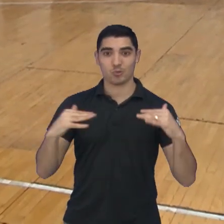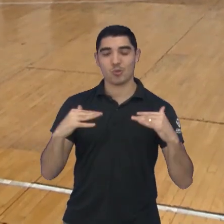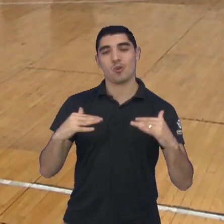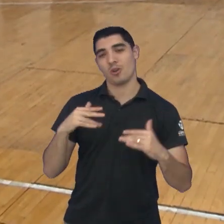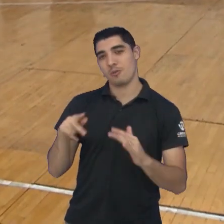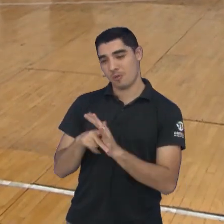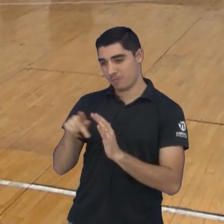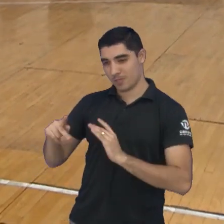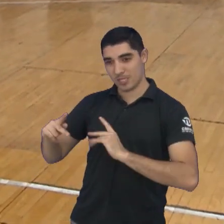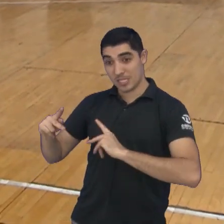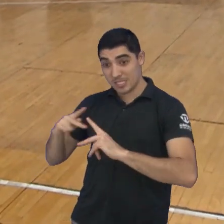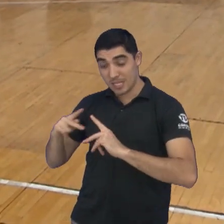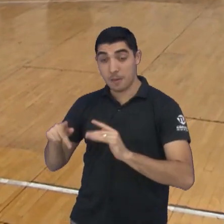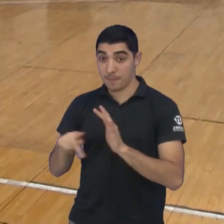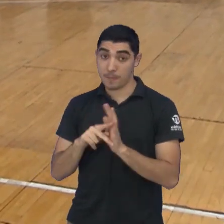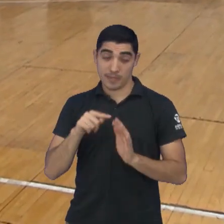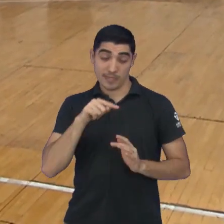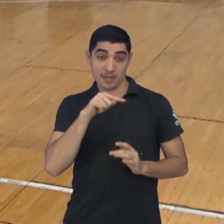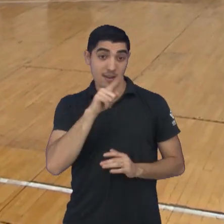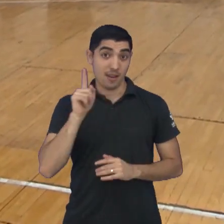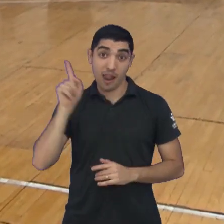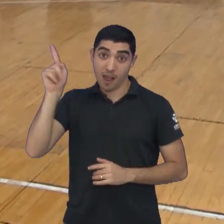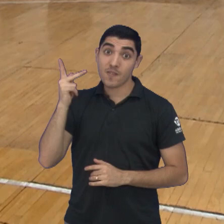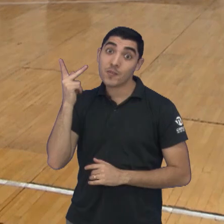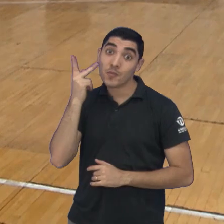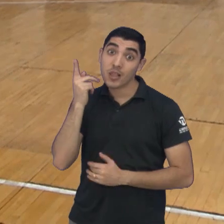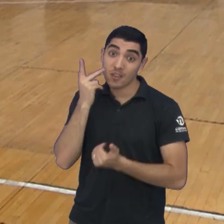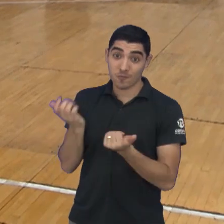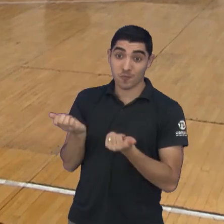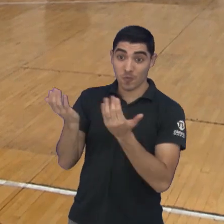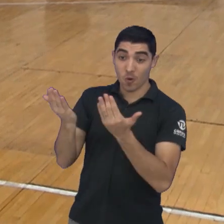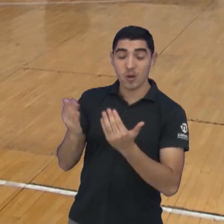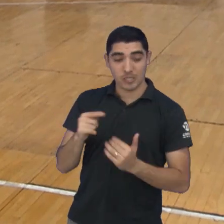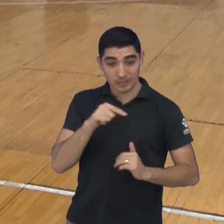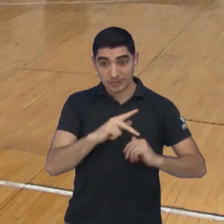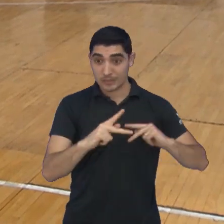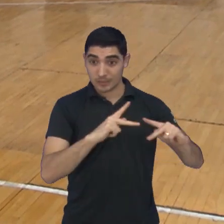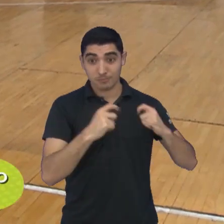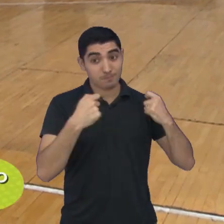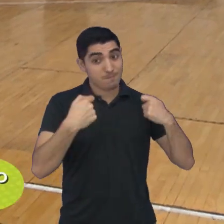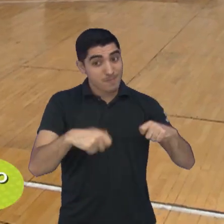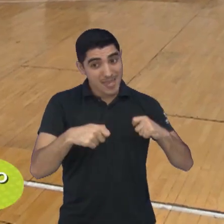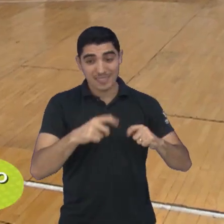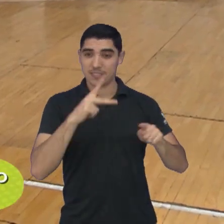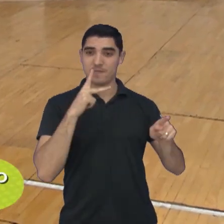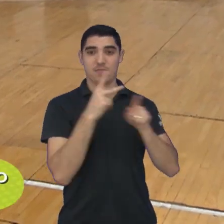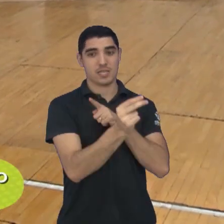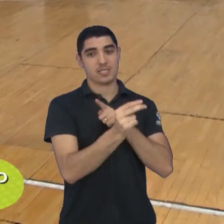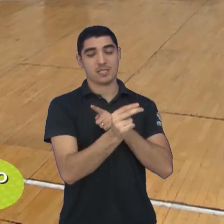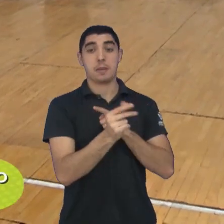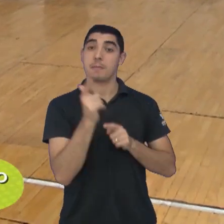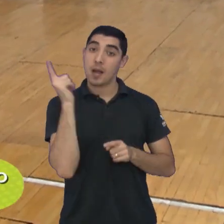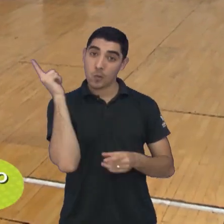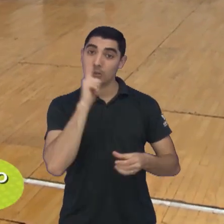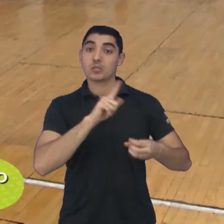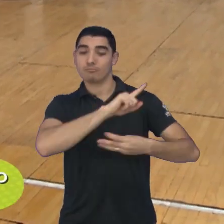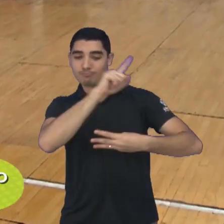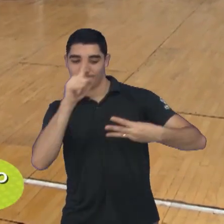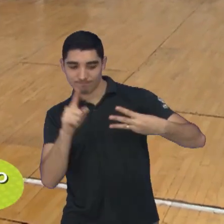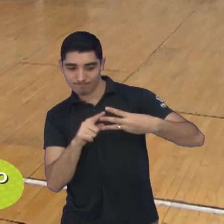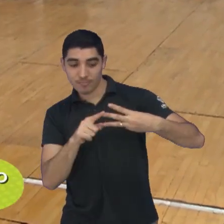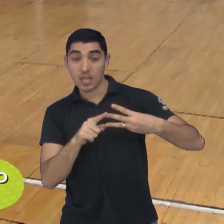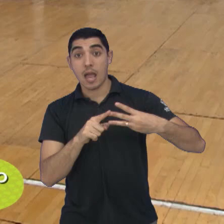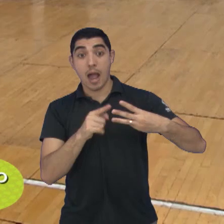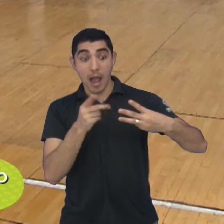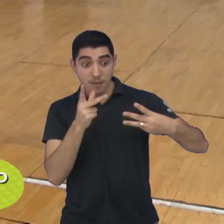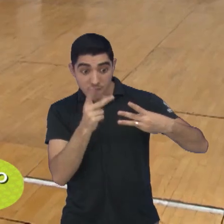Basquetebol lá em Fortaleza. O time precisa vencer ou vencer para poder continuar vivo dentro do